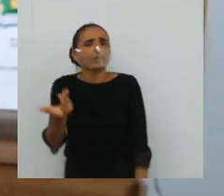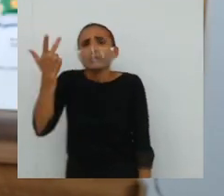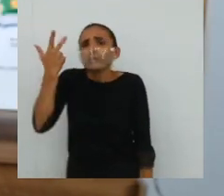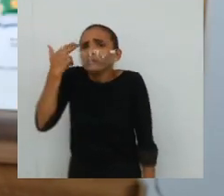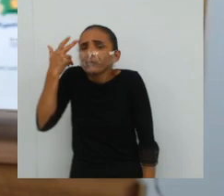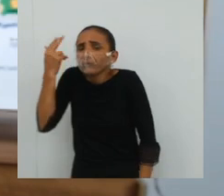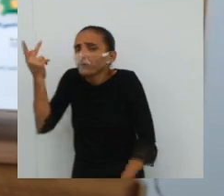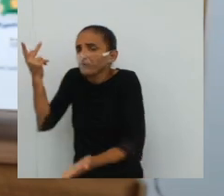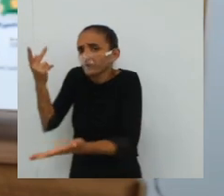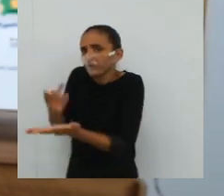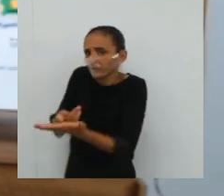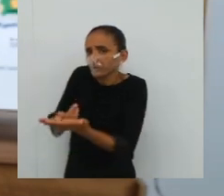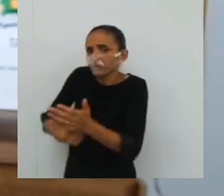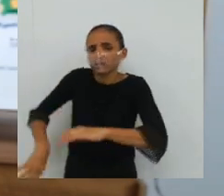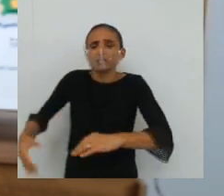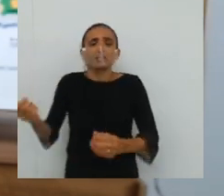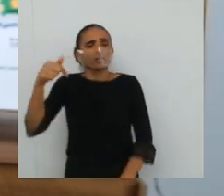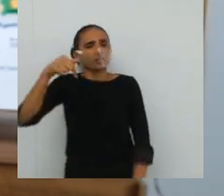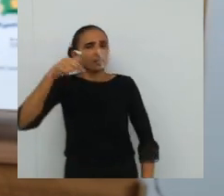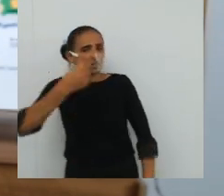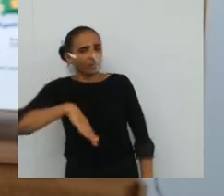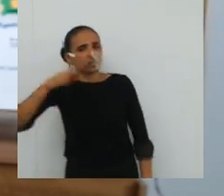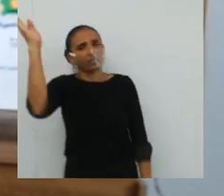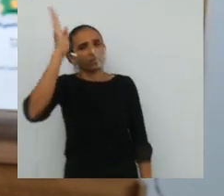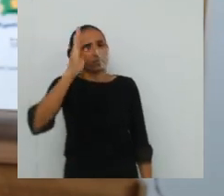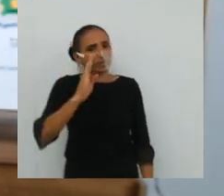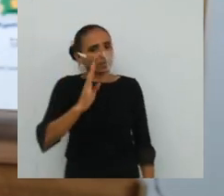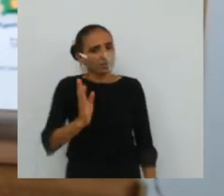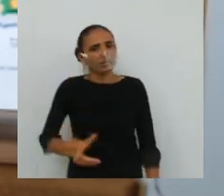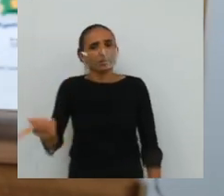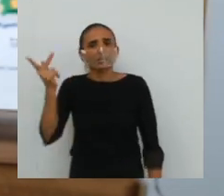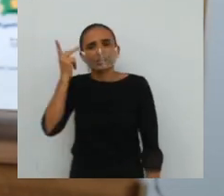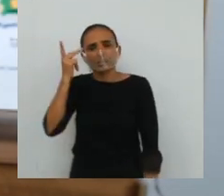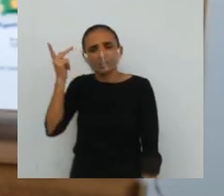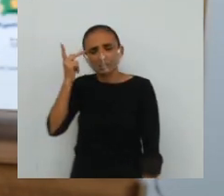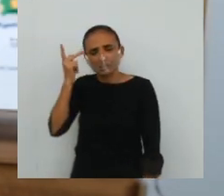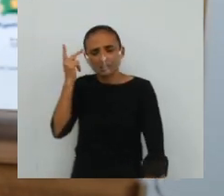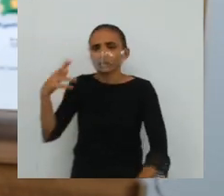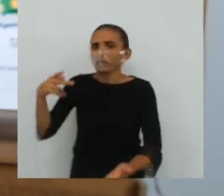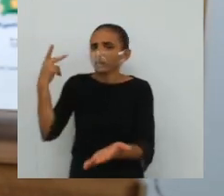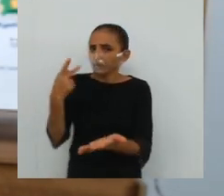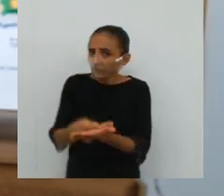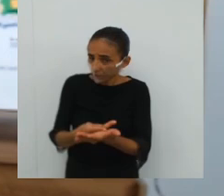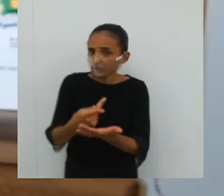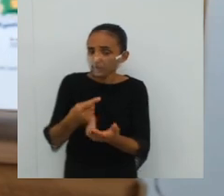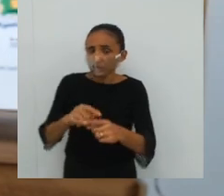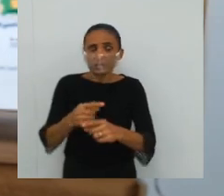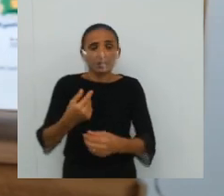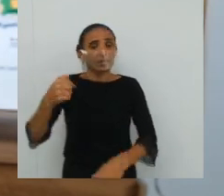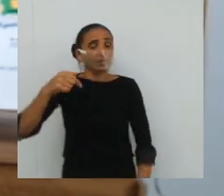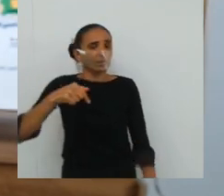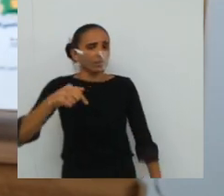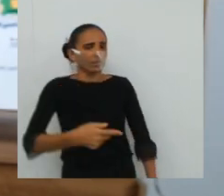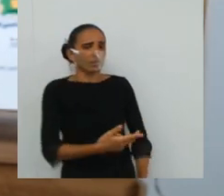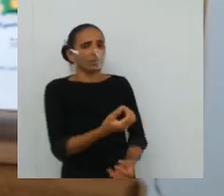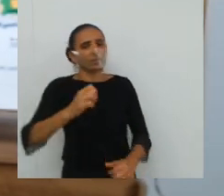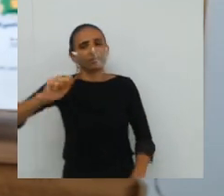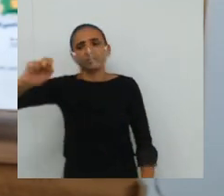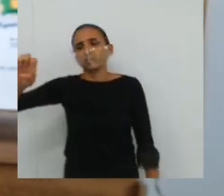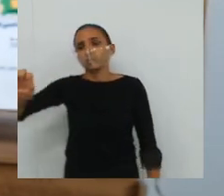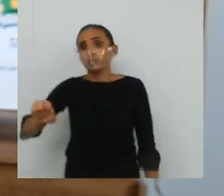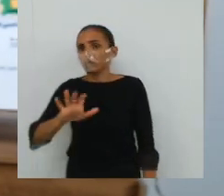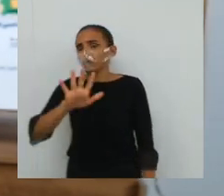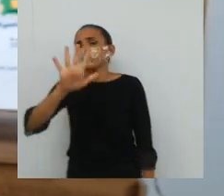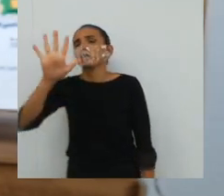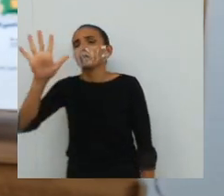região sudeste nós temos o cinturão de São Paulo, né? Nós temos o cinturão de Curitiba, mas isso é muito comum na Europa.